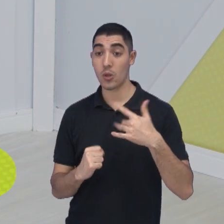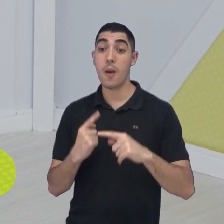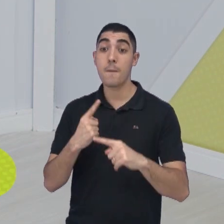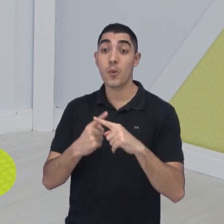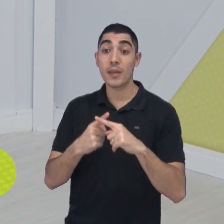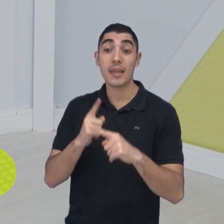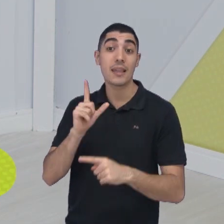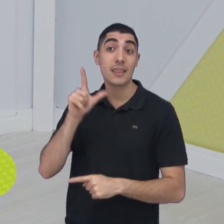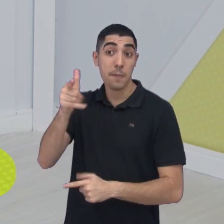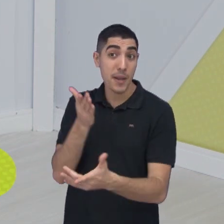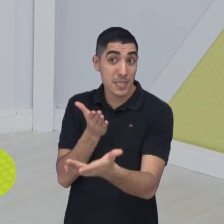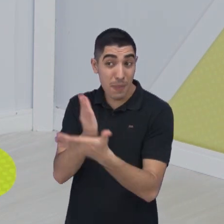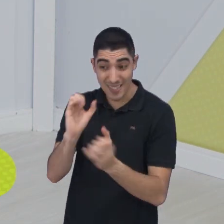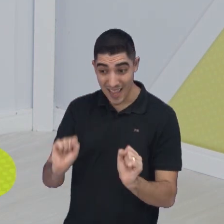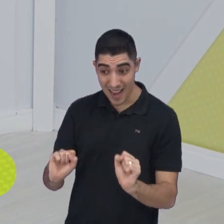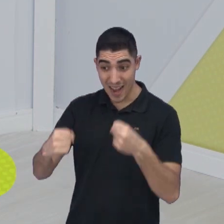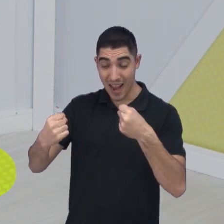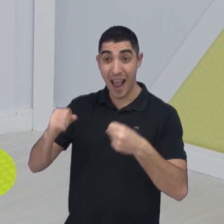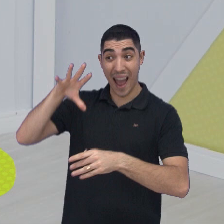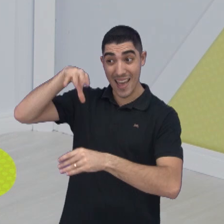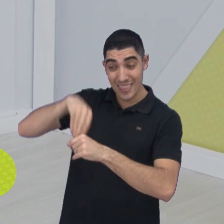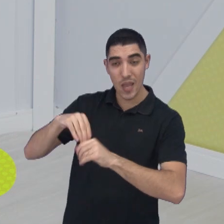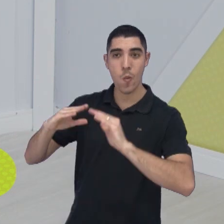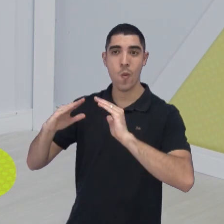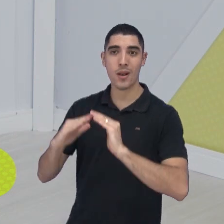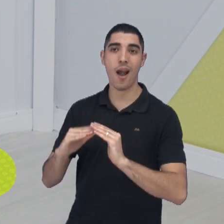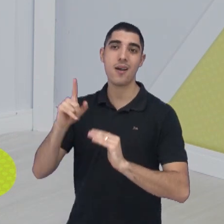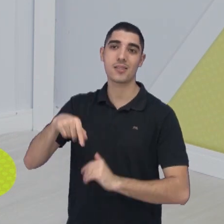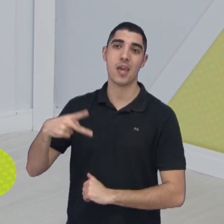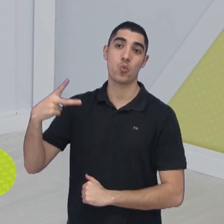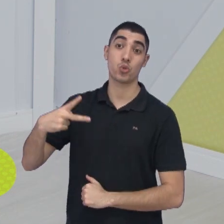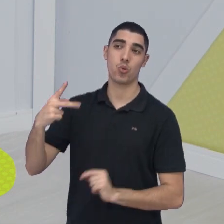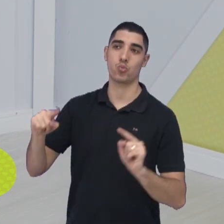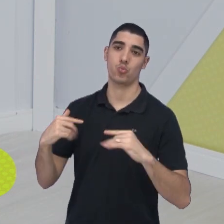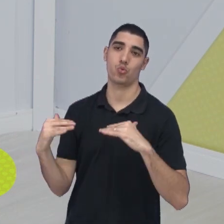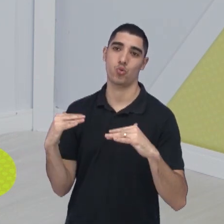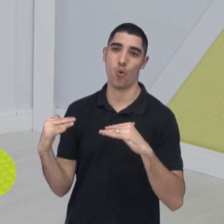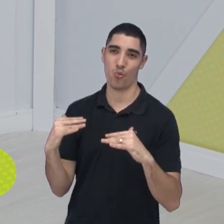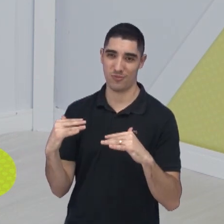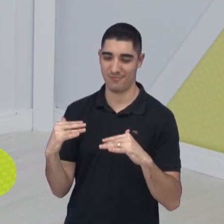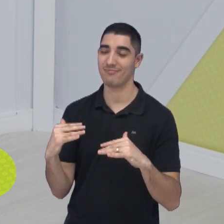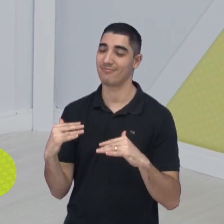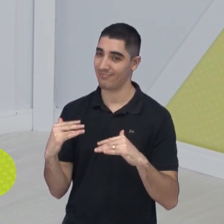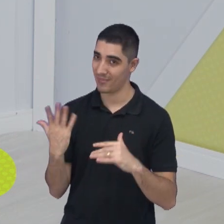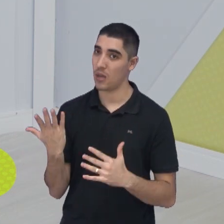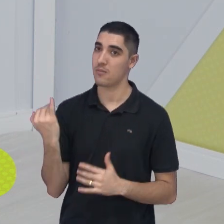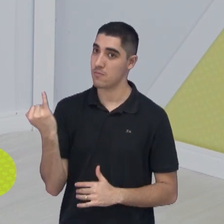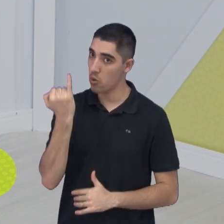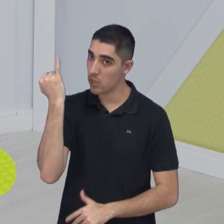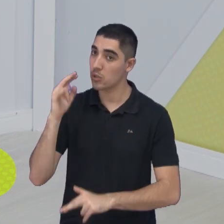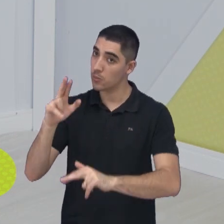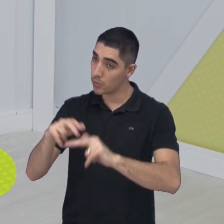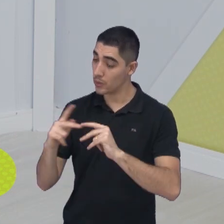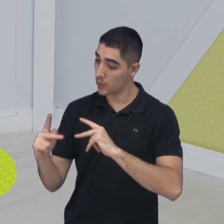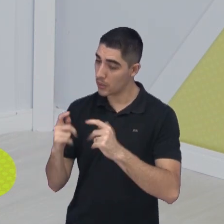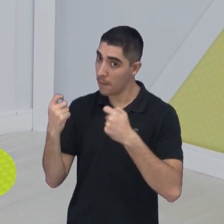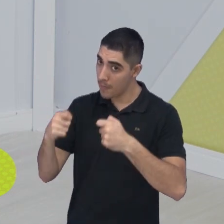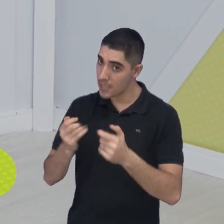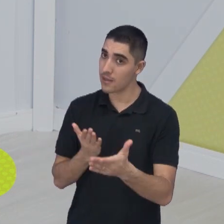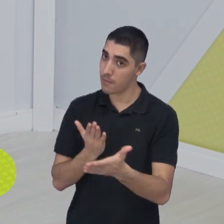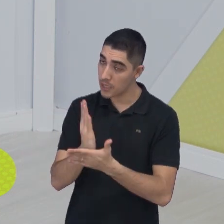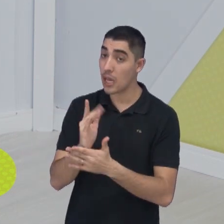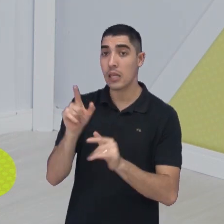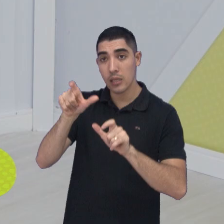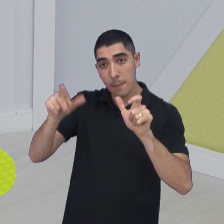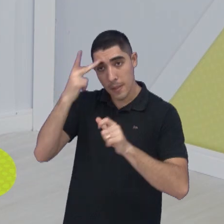primeiro mata-mata, o São José decide em casa a fase de oitavas de final. Isso é muito importante, ter a presença do torcedor,